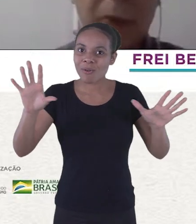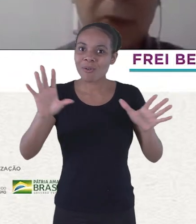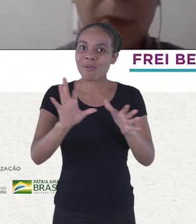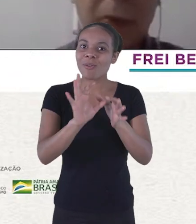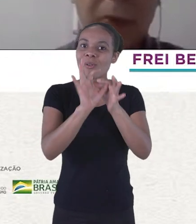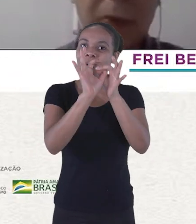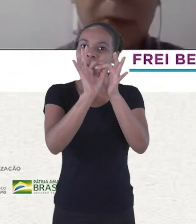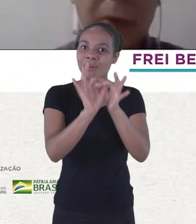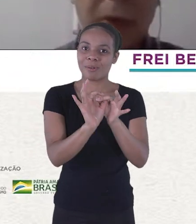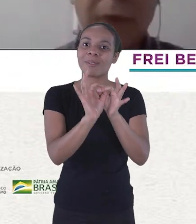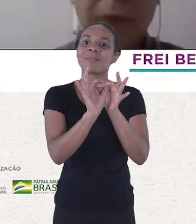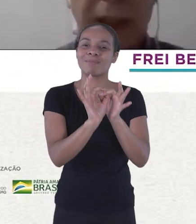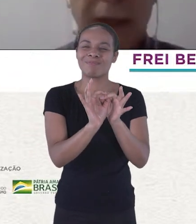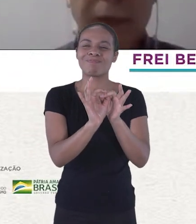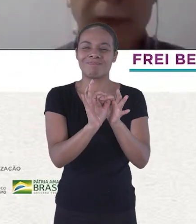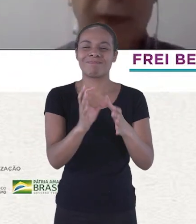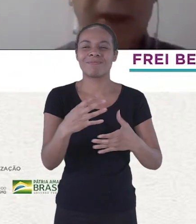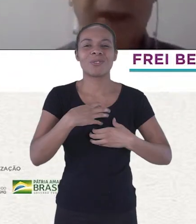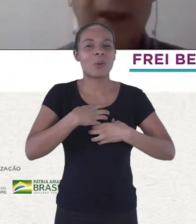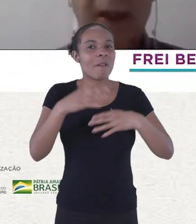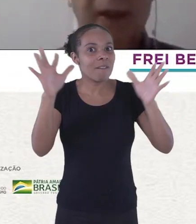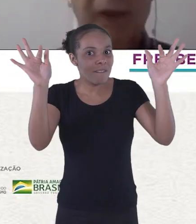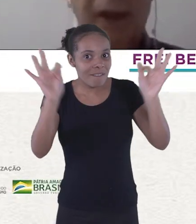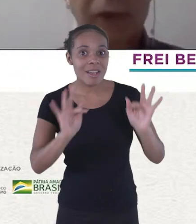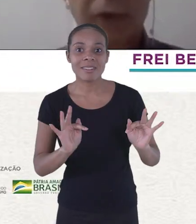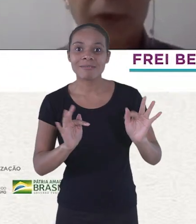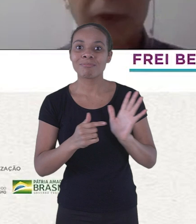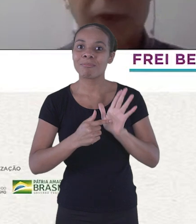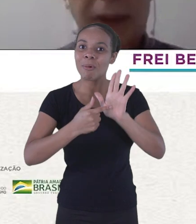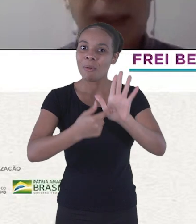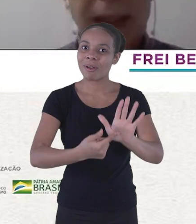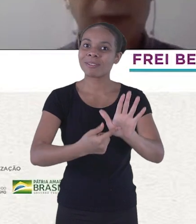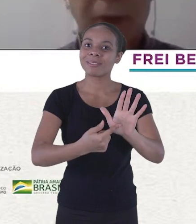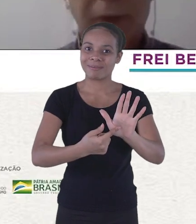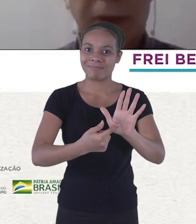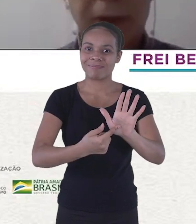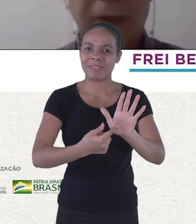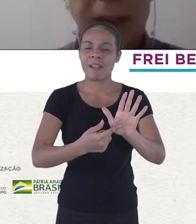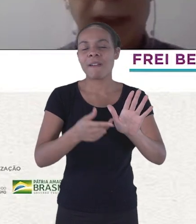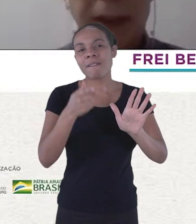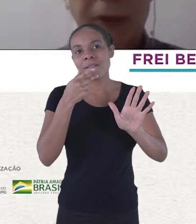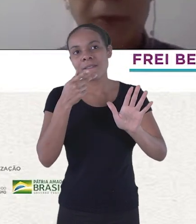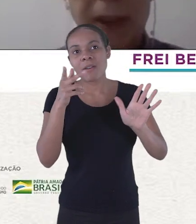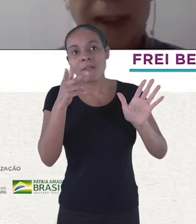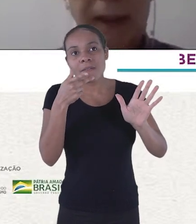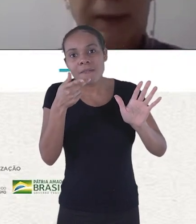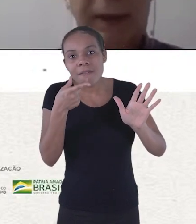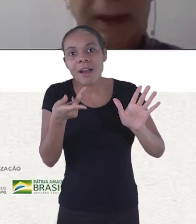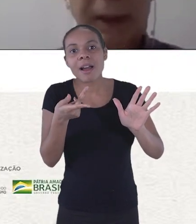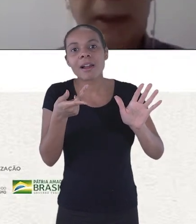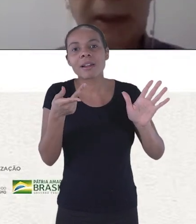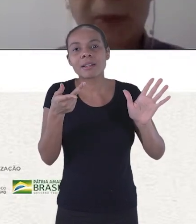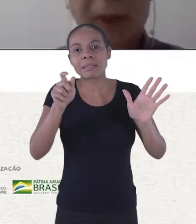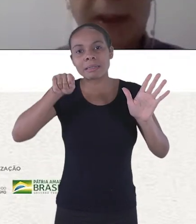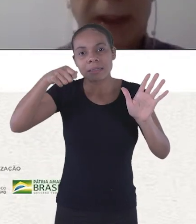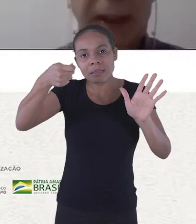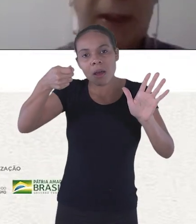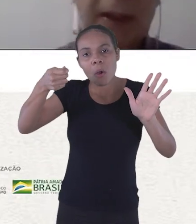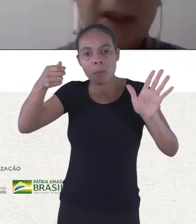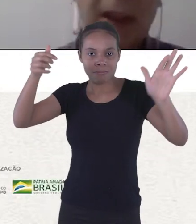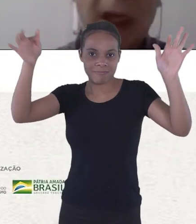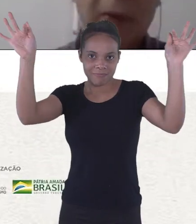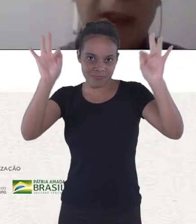muito feliz, né? Feliz no sentido literário, que você consegue articulá-la. Não é